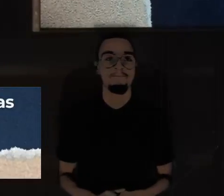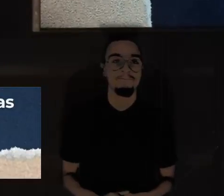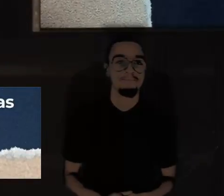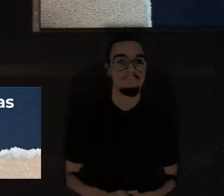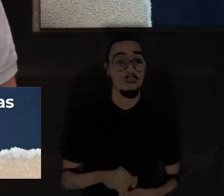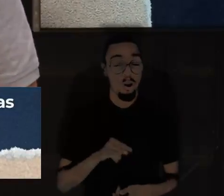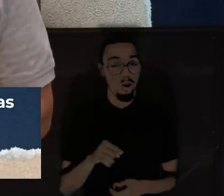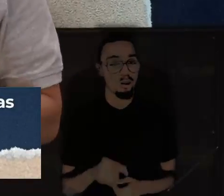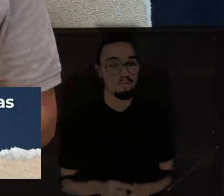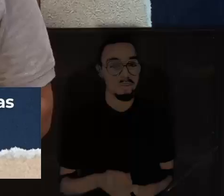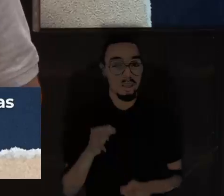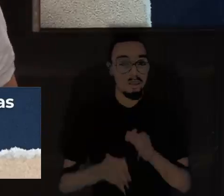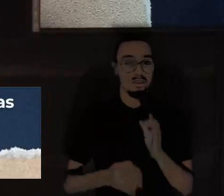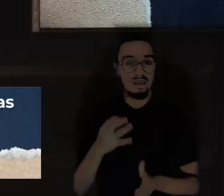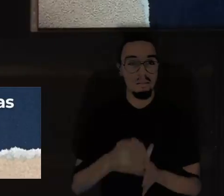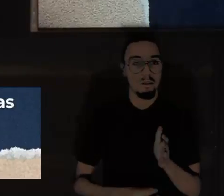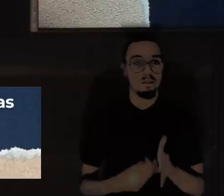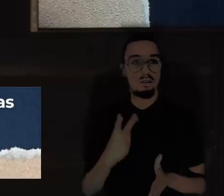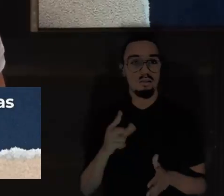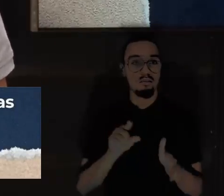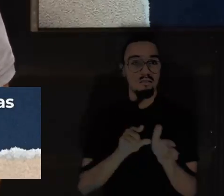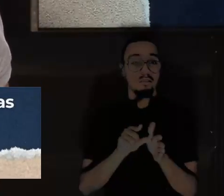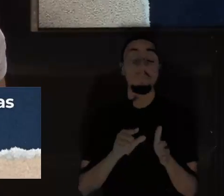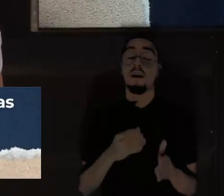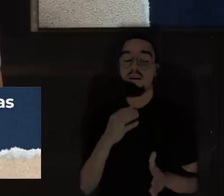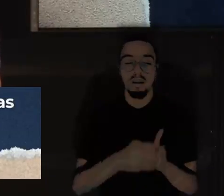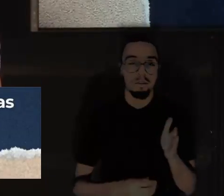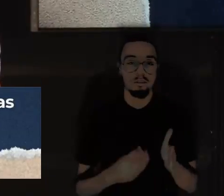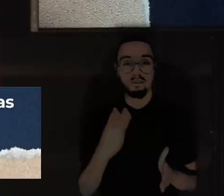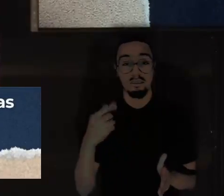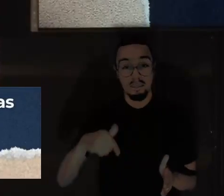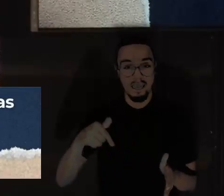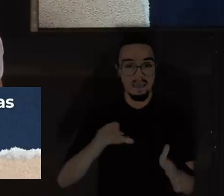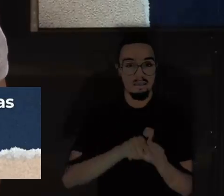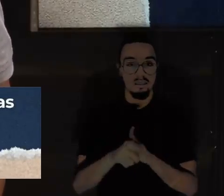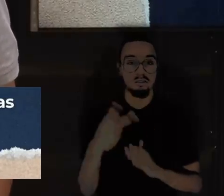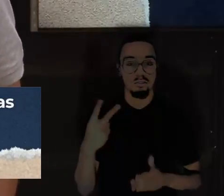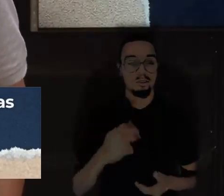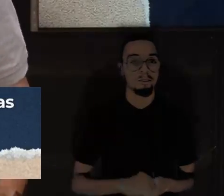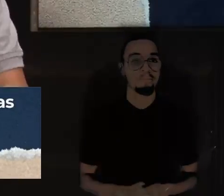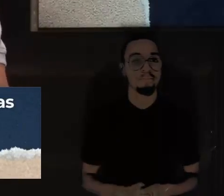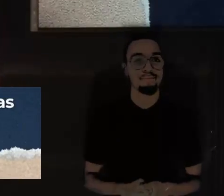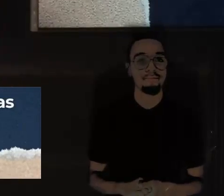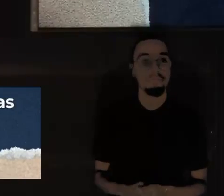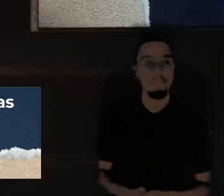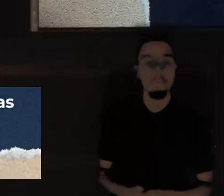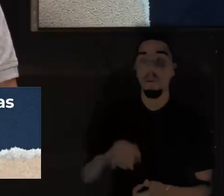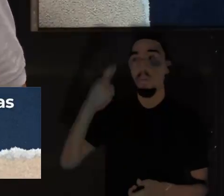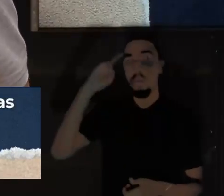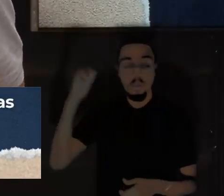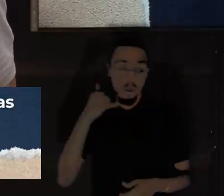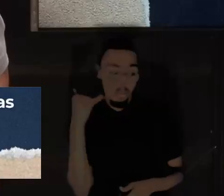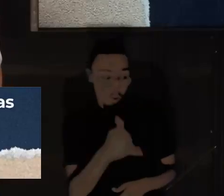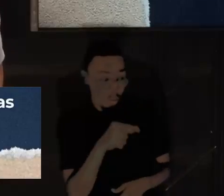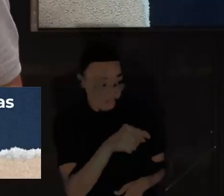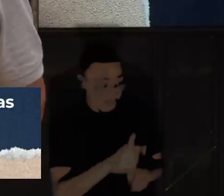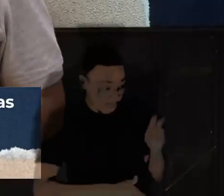Juízes capítulo 2, versículo 7, versículo 2. O Senhor disse a Gideão: você tem gente